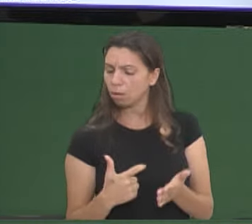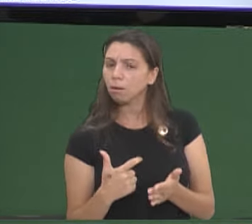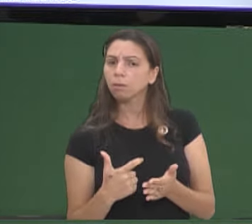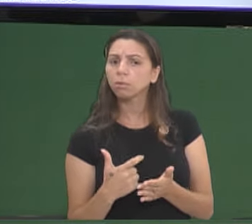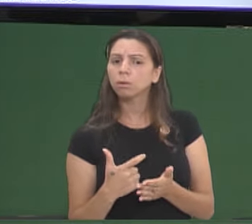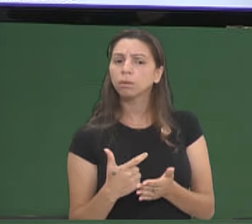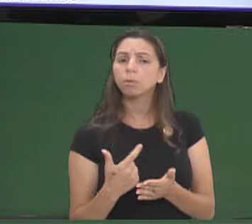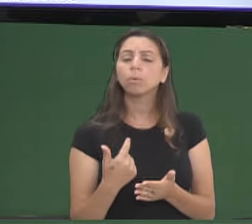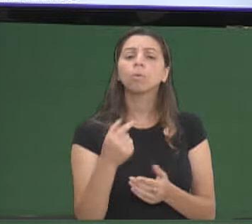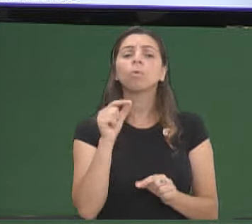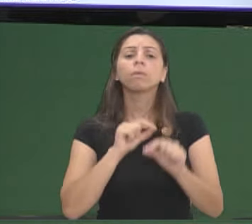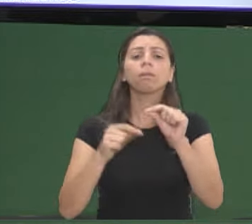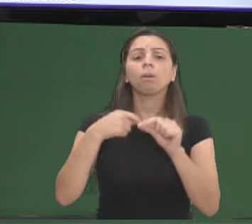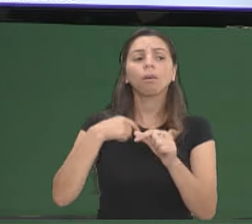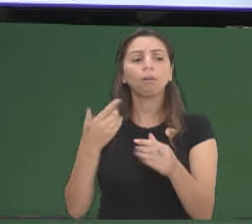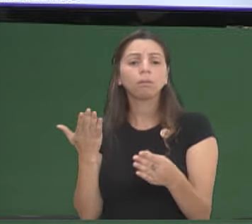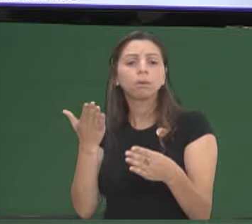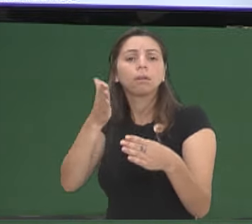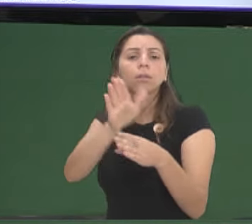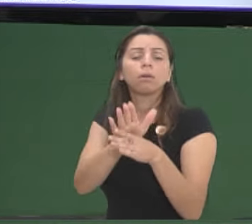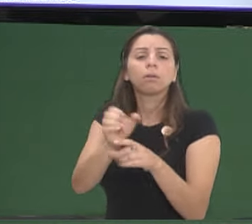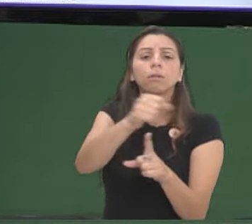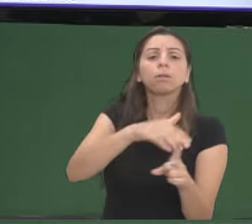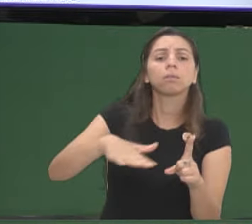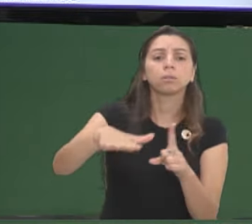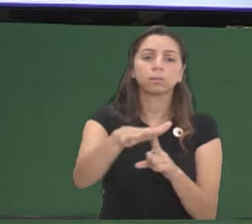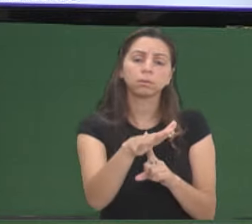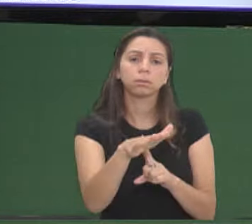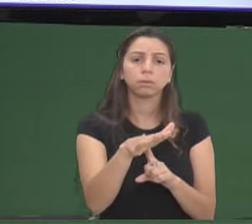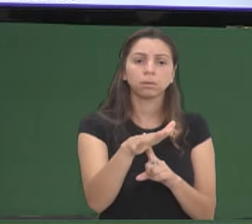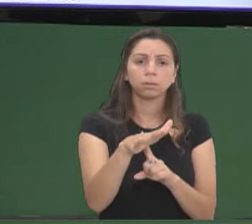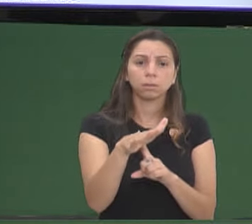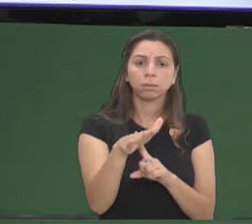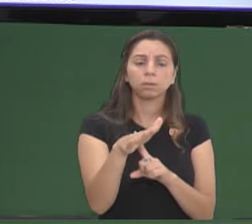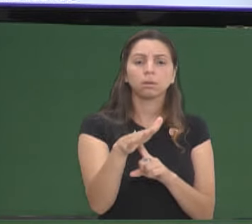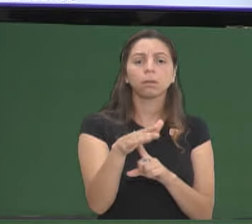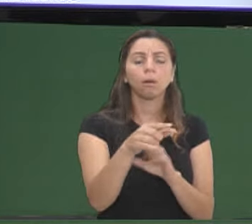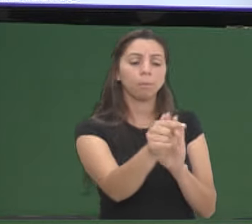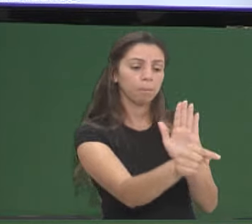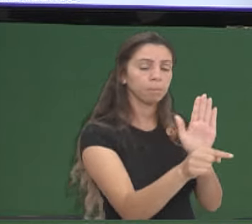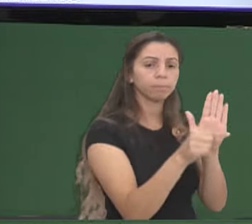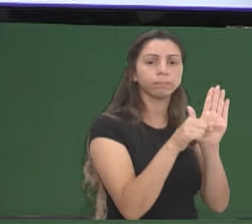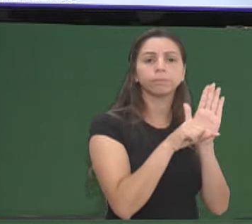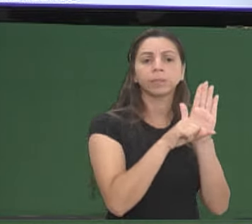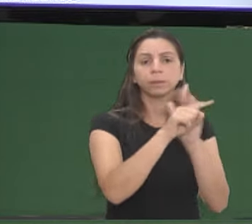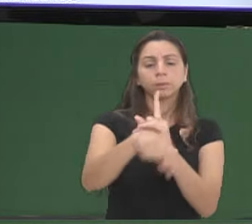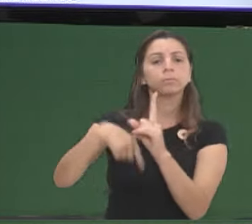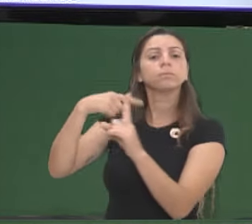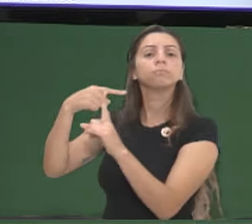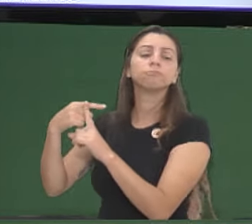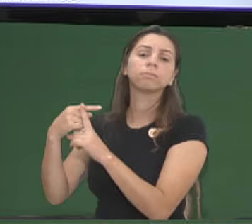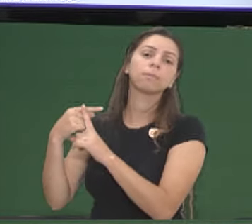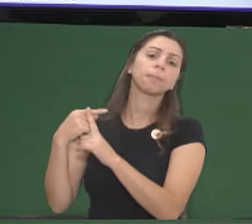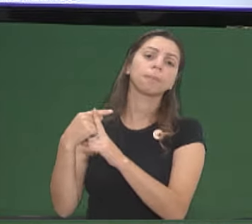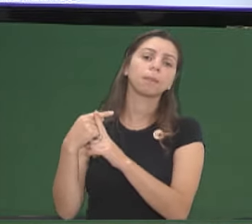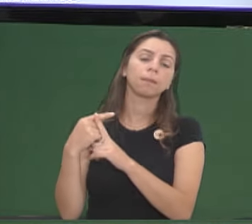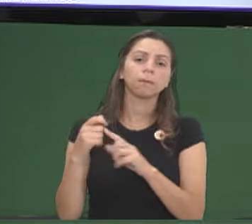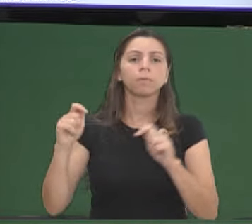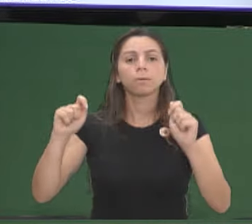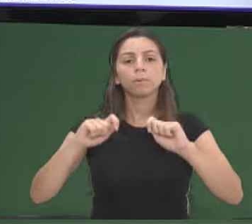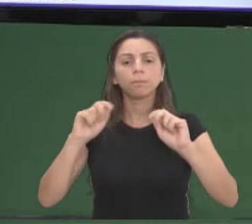para contribuir, né, para essa sociedade que a gente vive, que tem aspectos positivos e negativos, e a gente começa a olhar